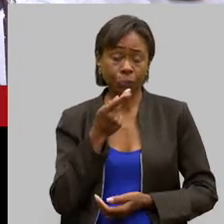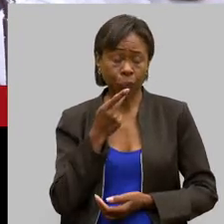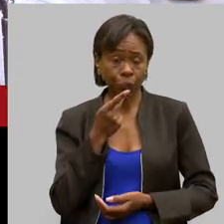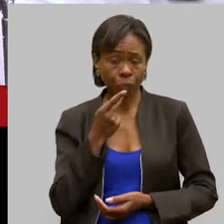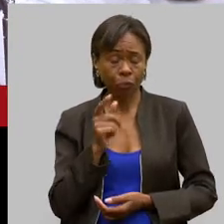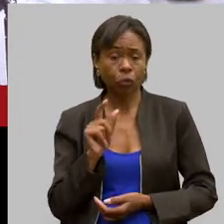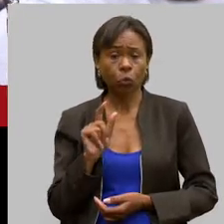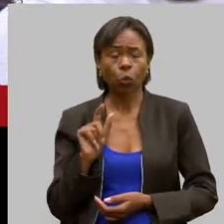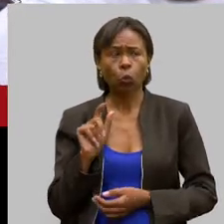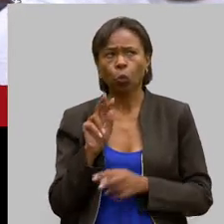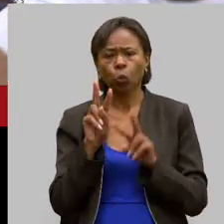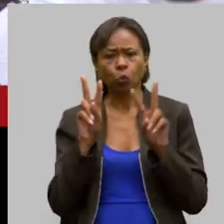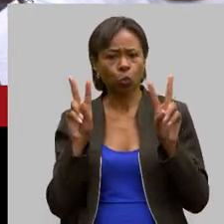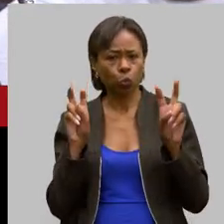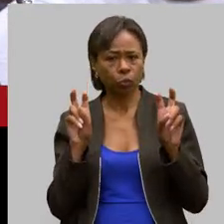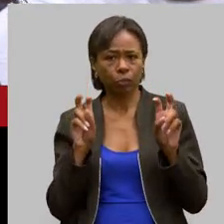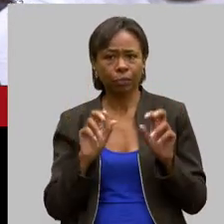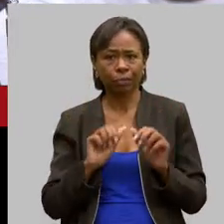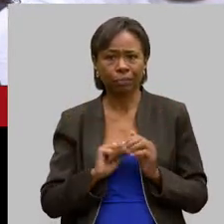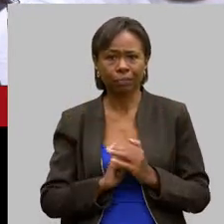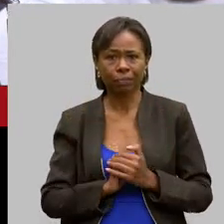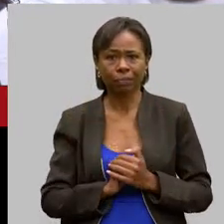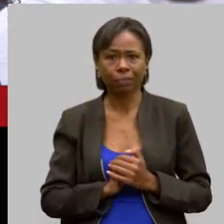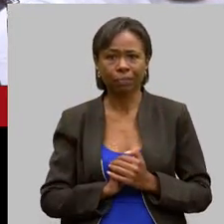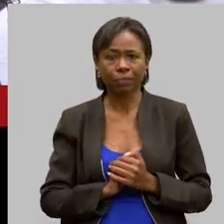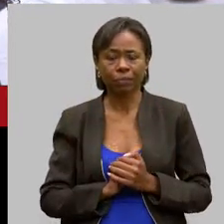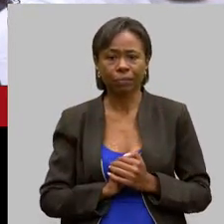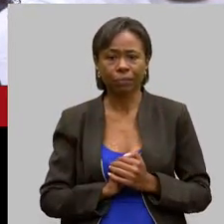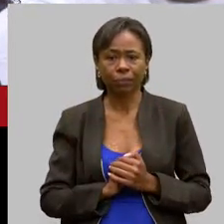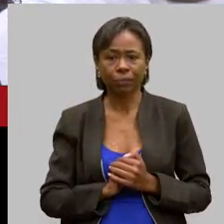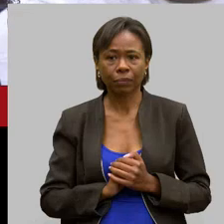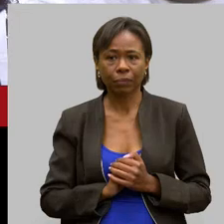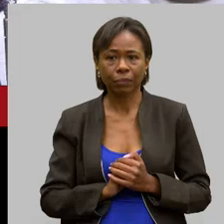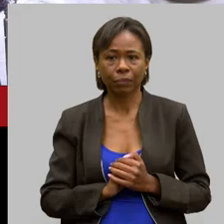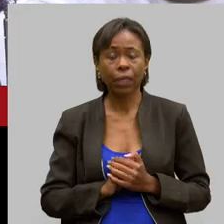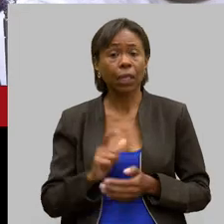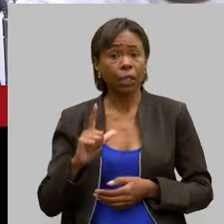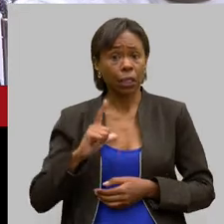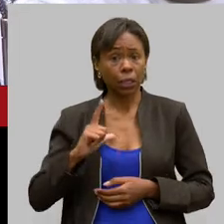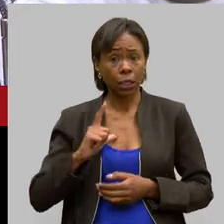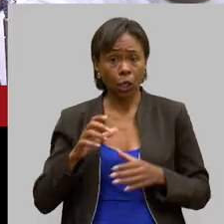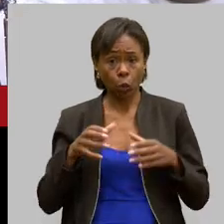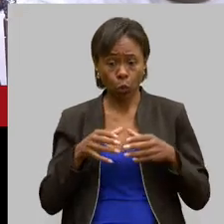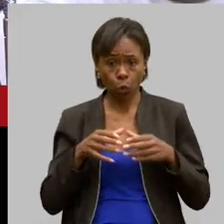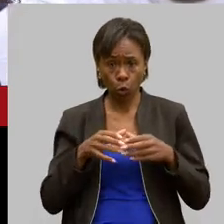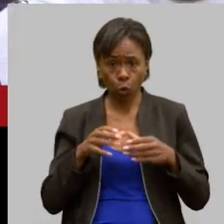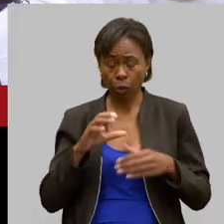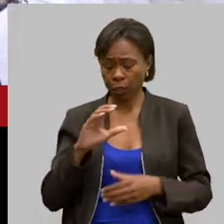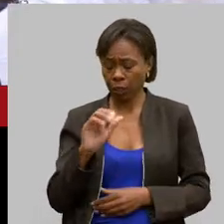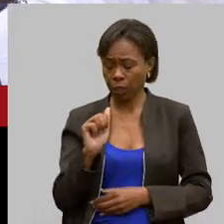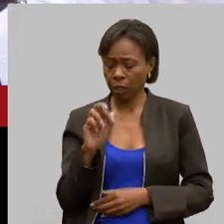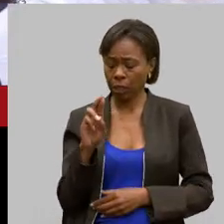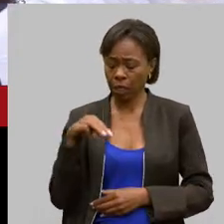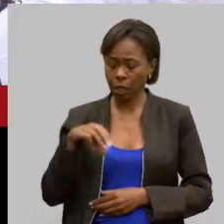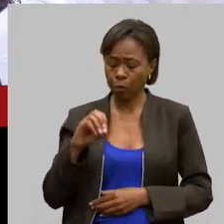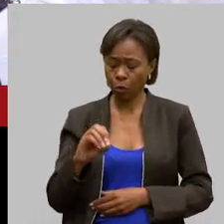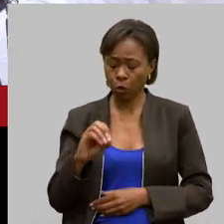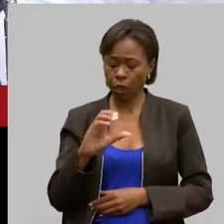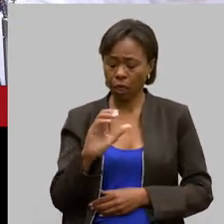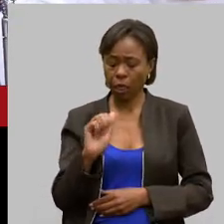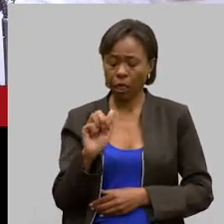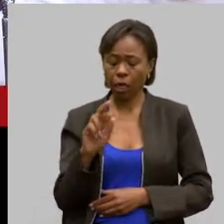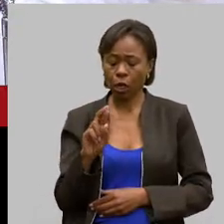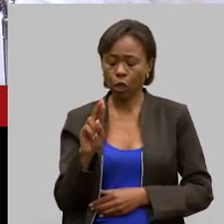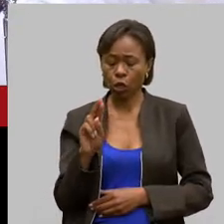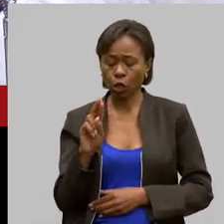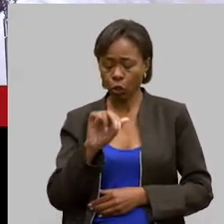sobre só um minutinho gente a gente tem um grupo em Carmen do Cajuru que chama grupo té apoio